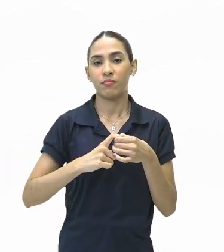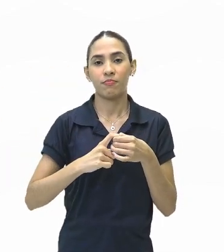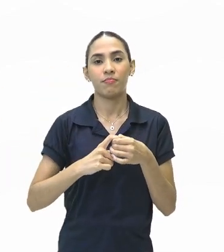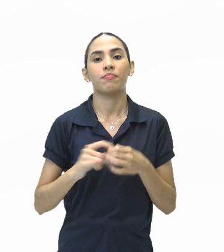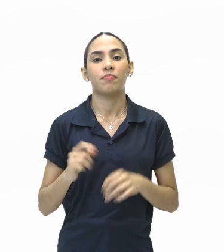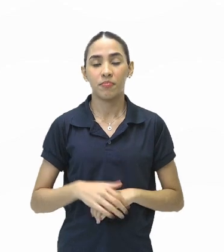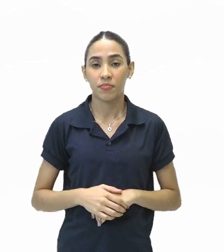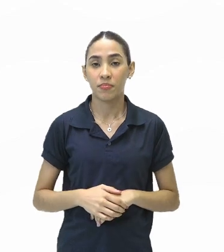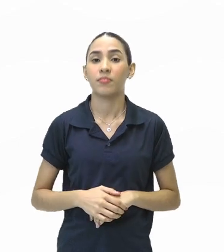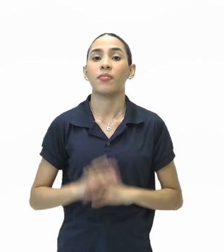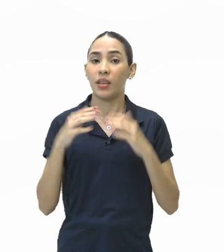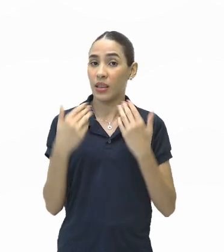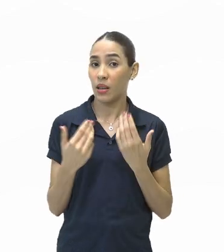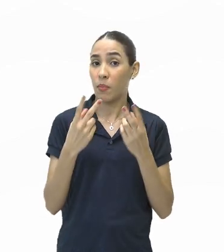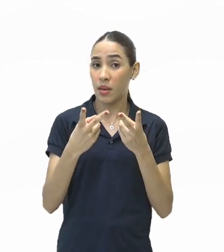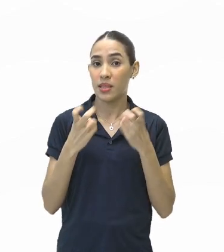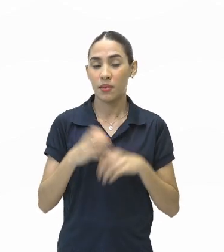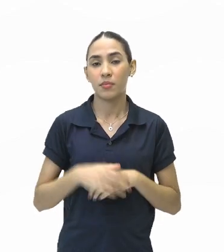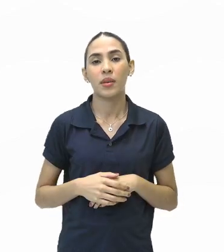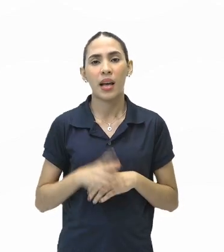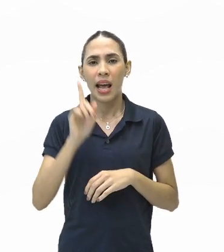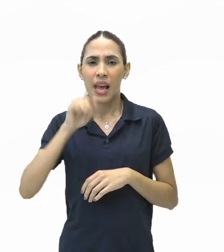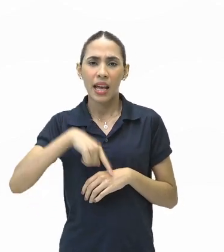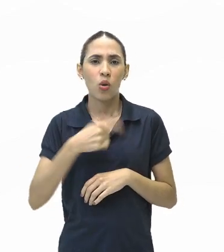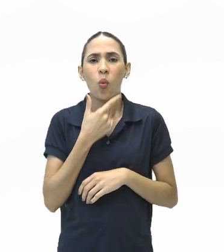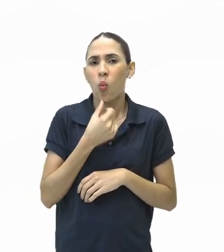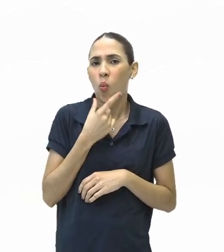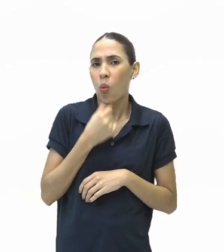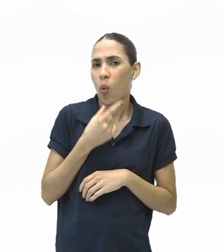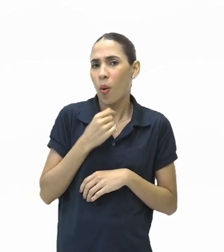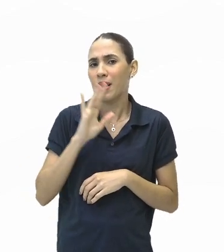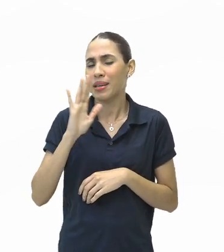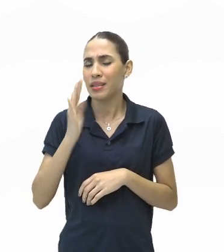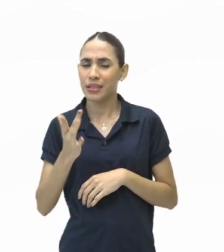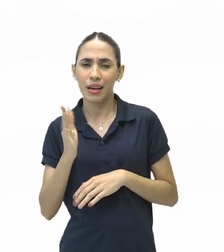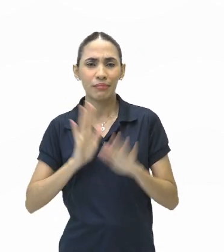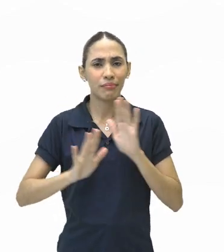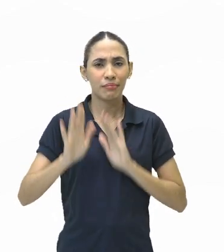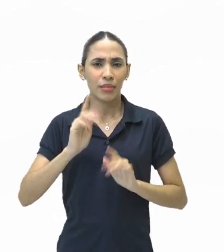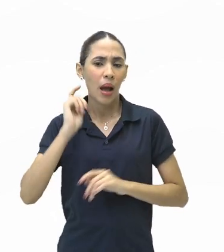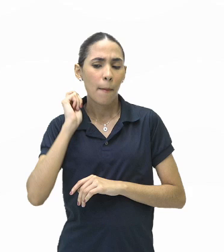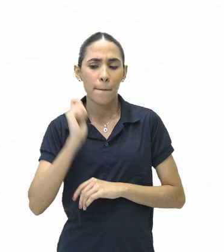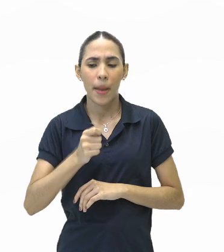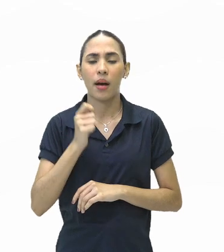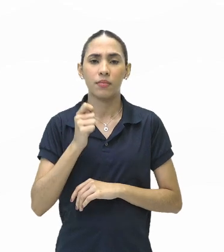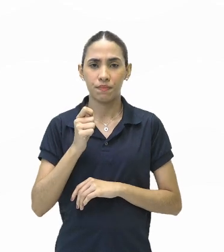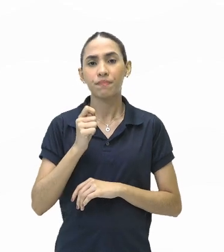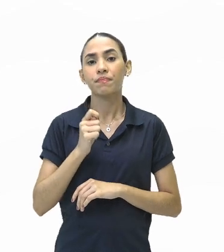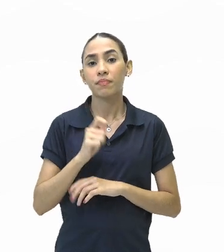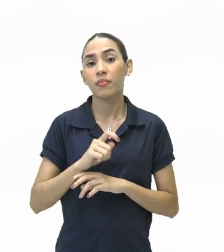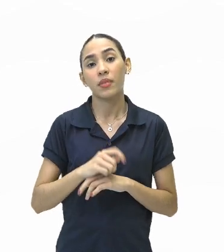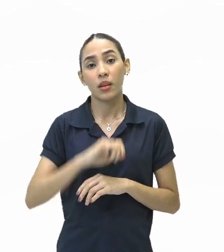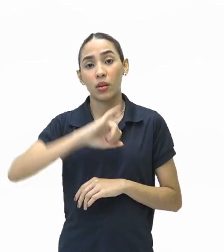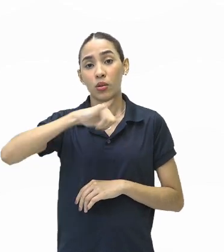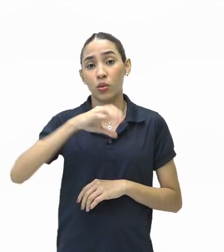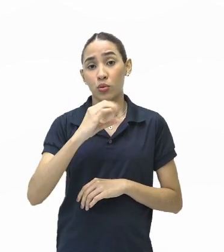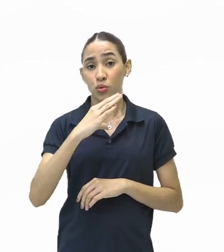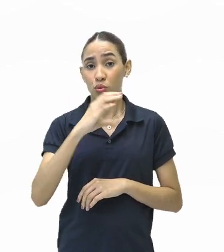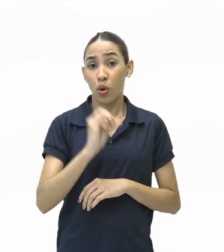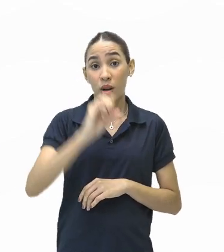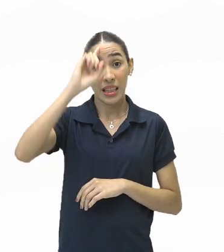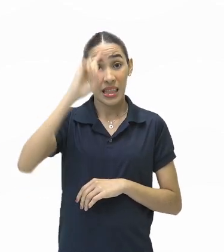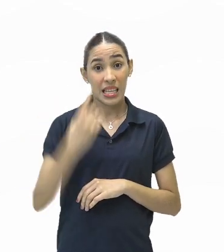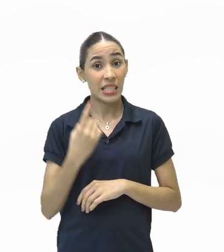saiba antes. Então, vejam só, ele era um jagunço, ele já aprontou ali, fizeram o julgamento, e aí o Joca Ramiro